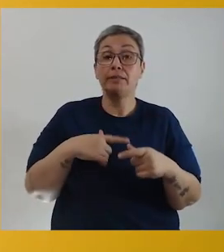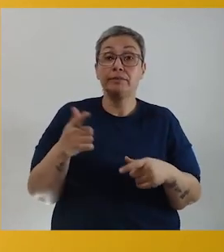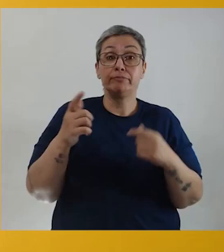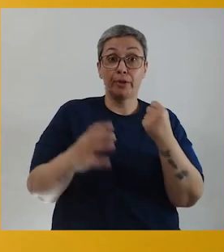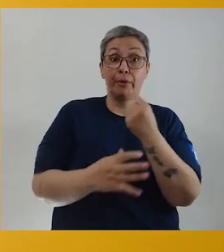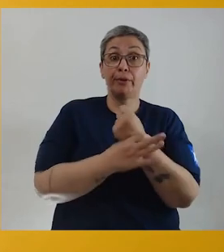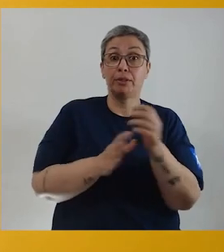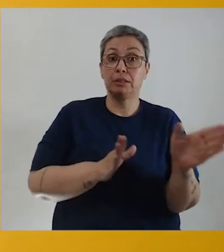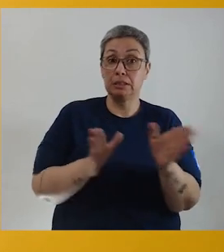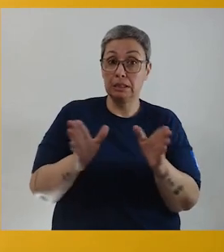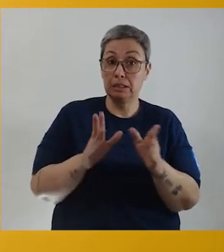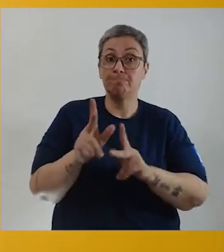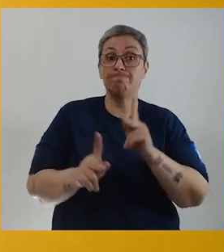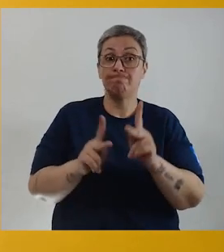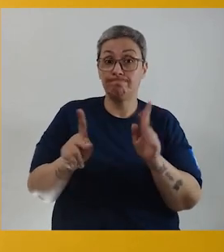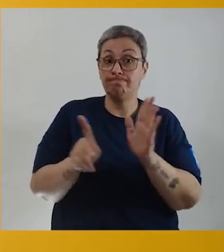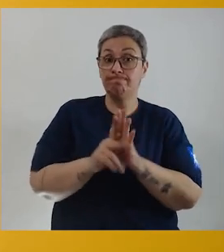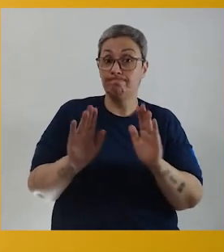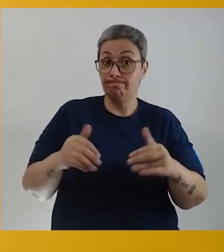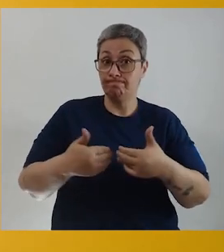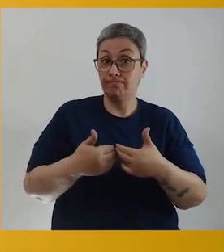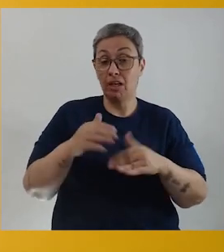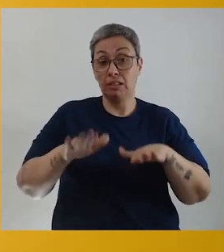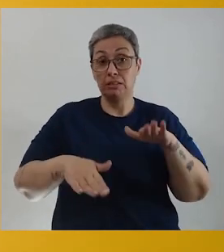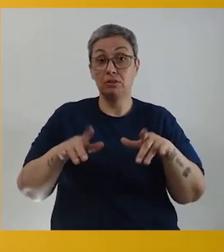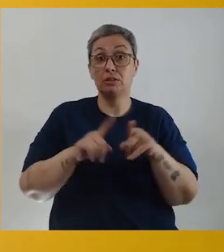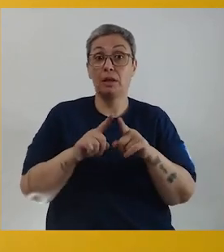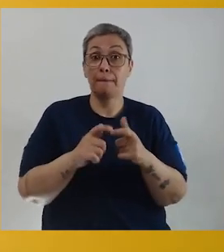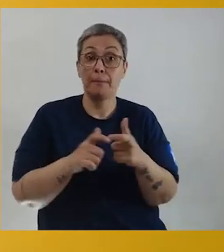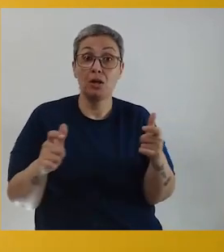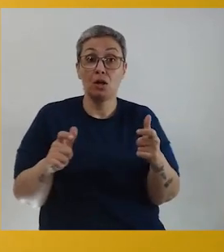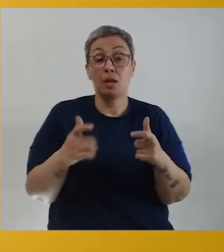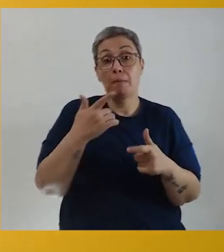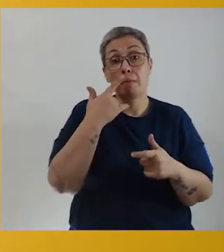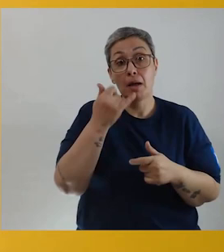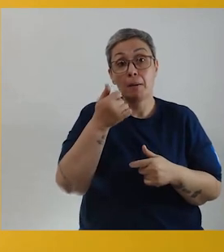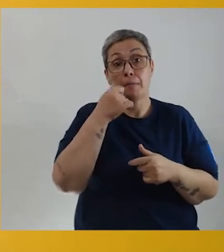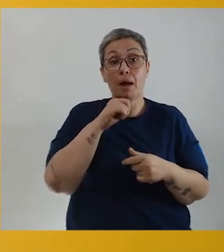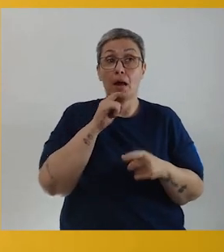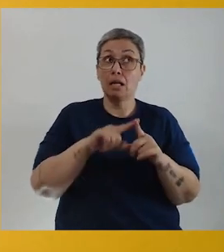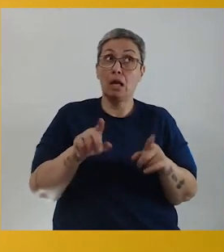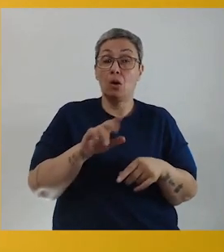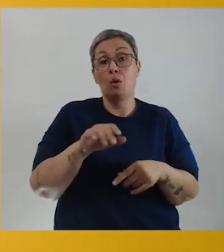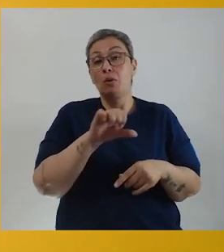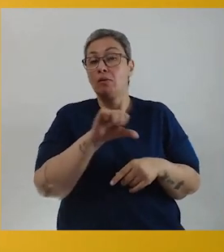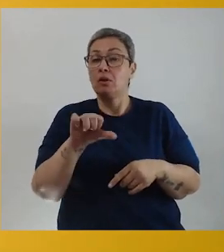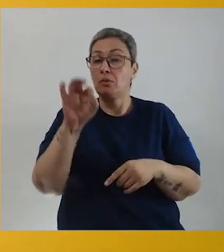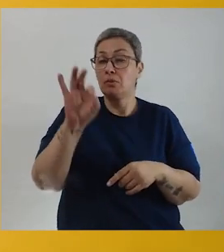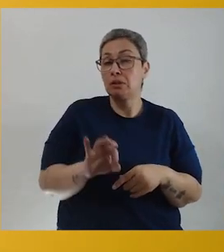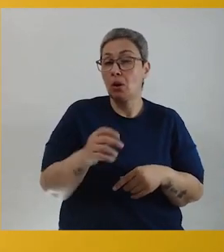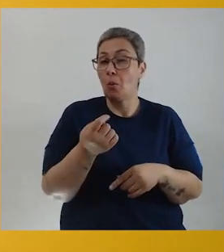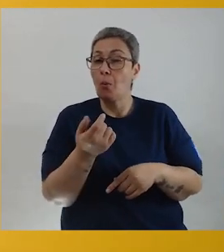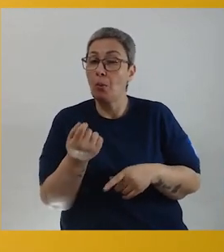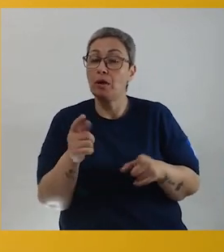essa acessibilidade a esta população. Então, muitas vezes, a maioria dos pais, não 100%, mas